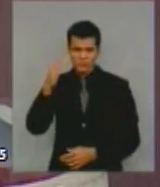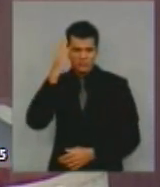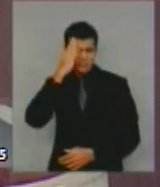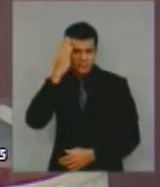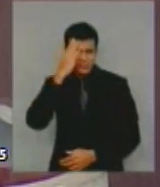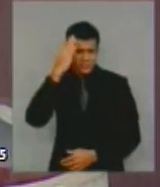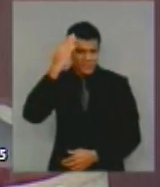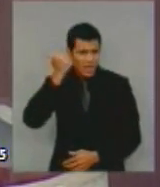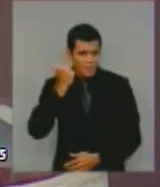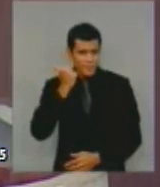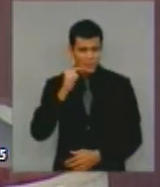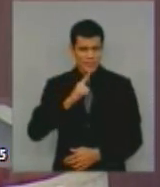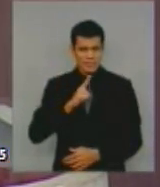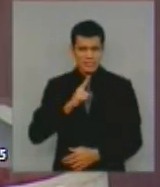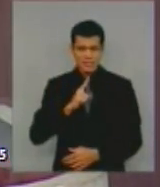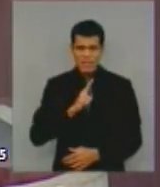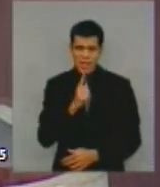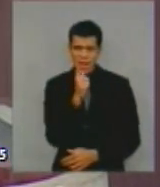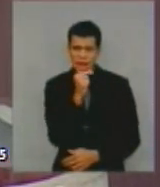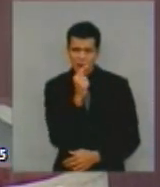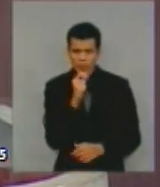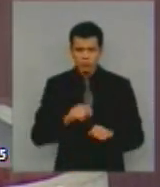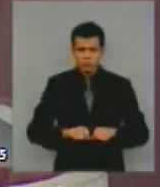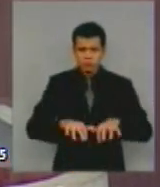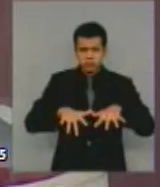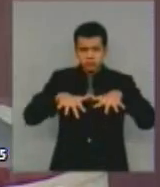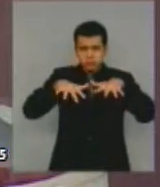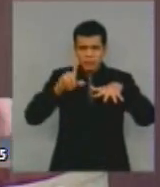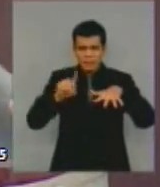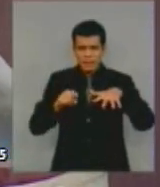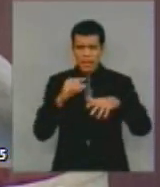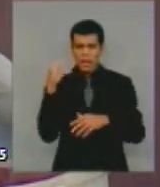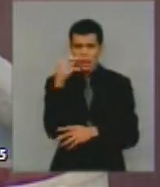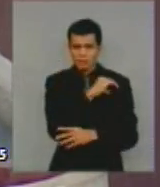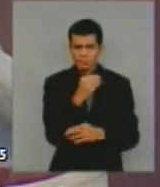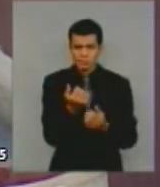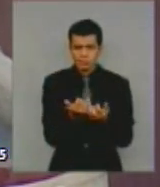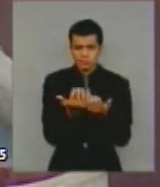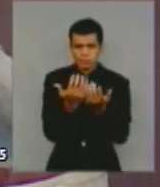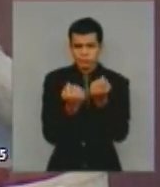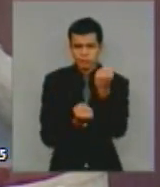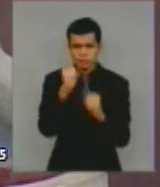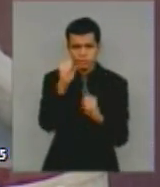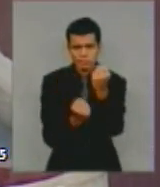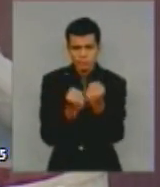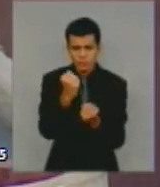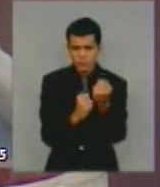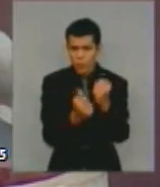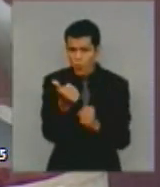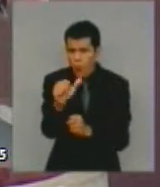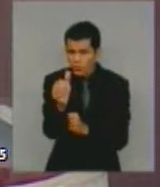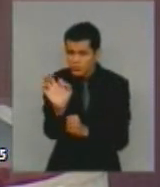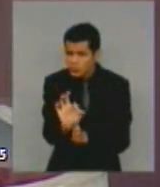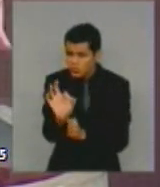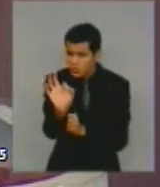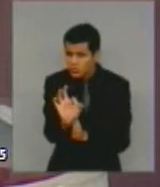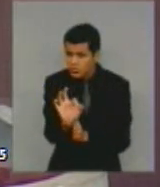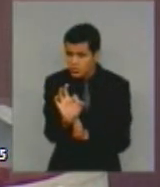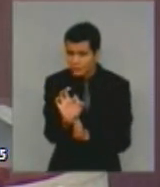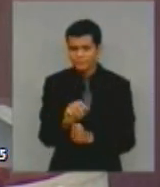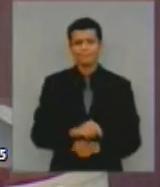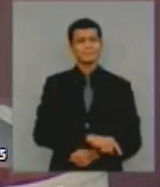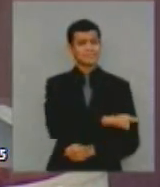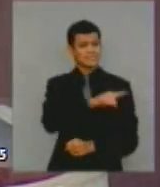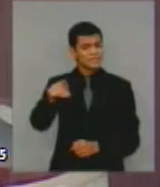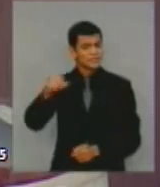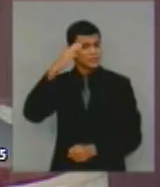consome 993 litros de água por segundo? Você sabia que a refinaria, se estivesse construída, estaria